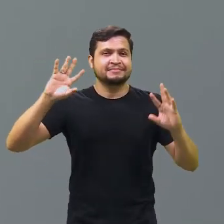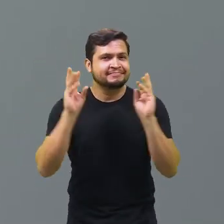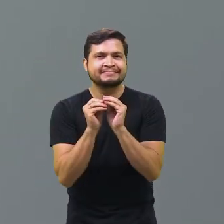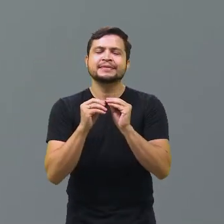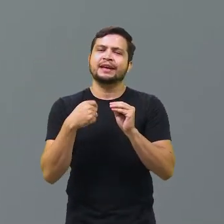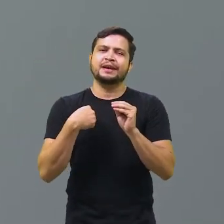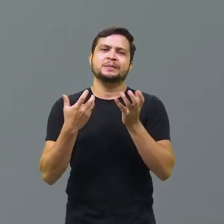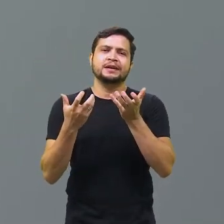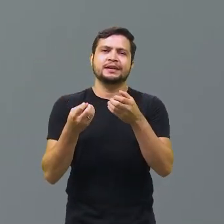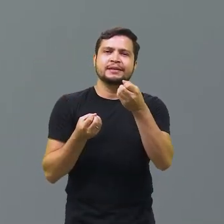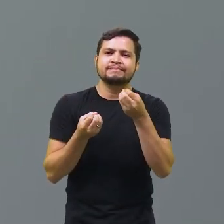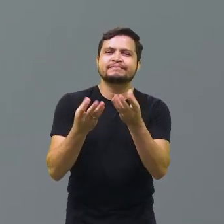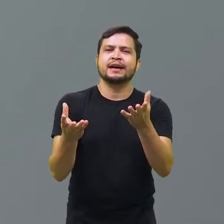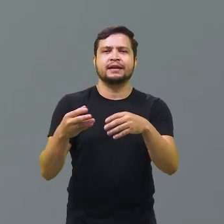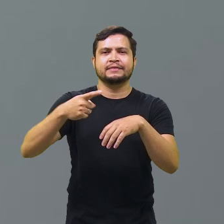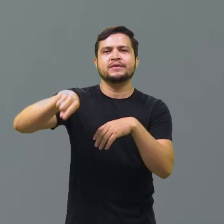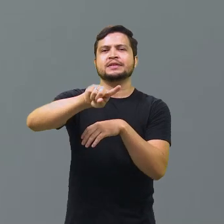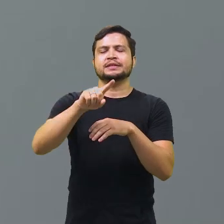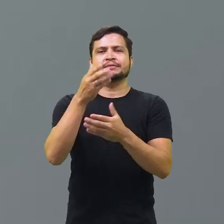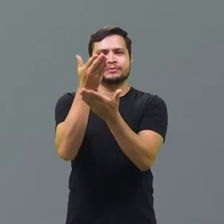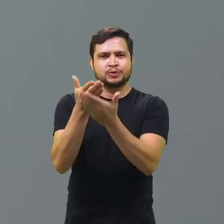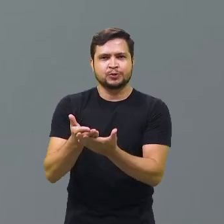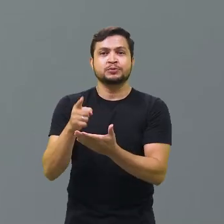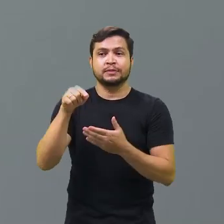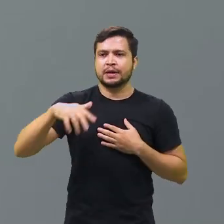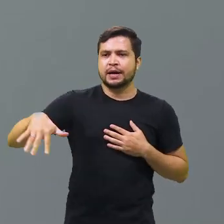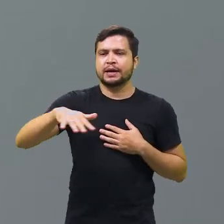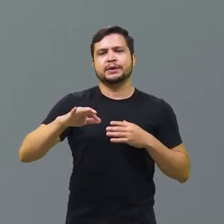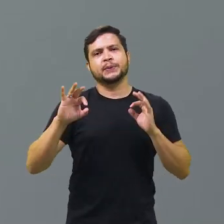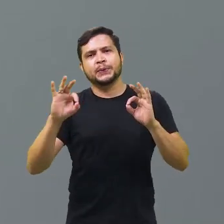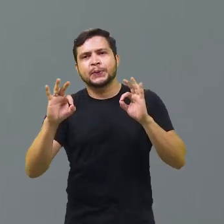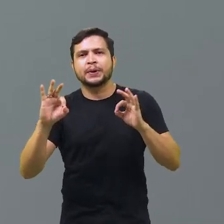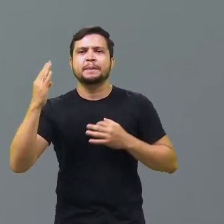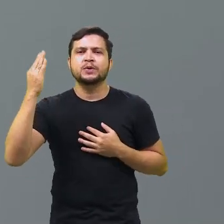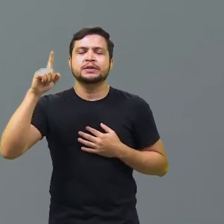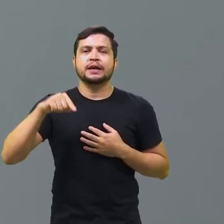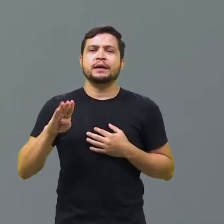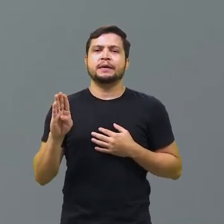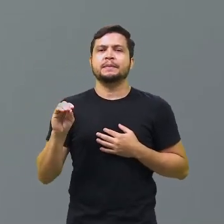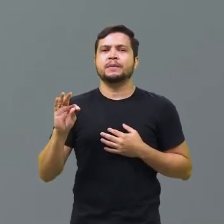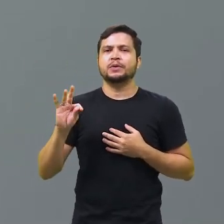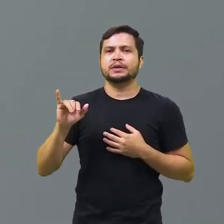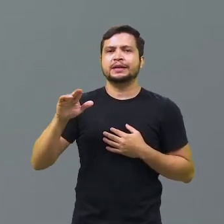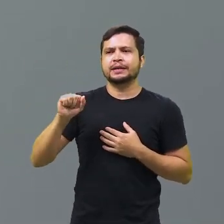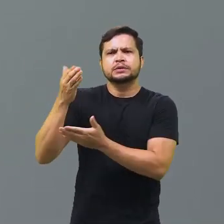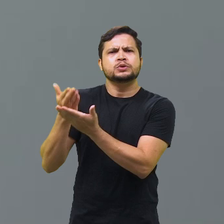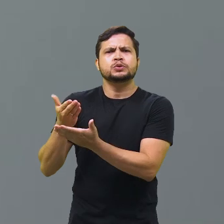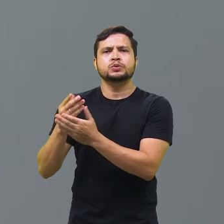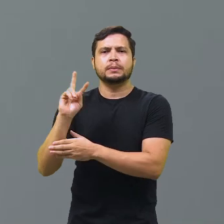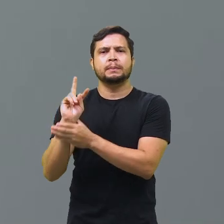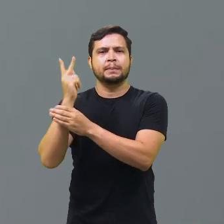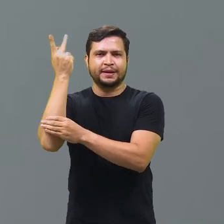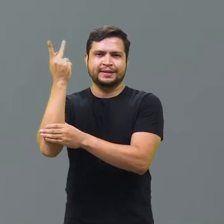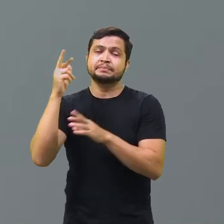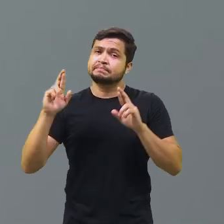geral, era esse recado que eu queria trazer para vocês dessa área fantástica da biologia, que é a botânica, que é esse estudo das plantas, e